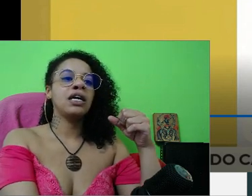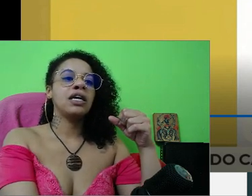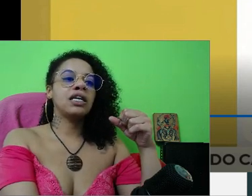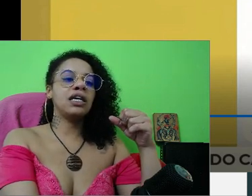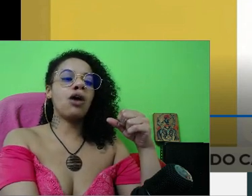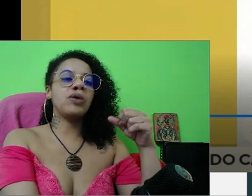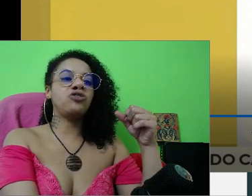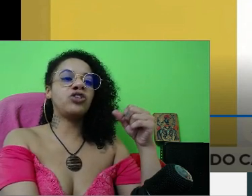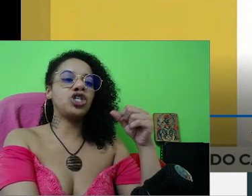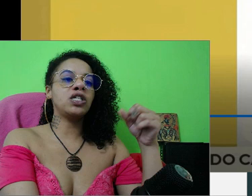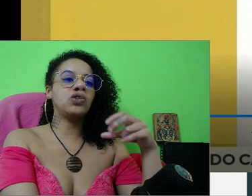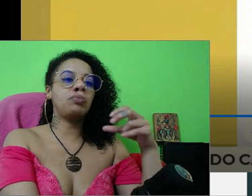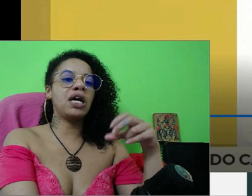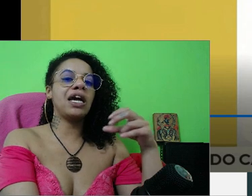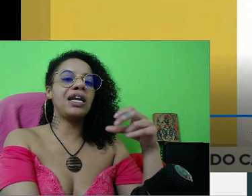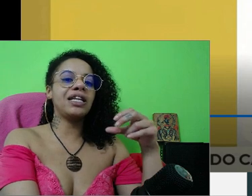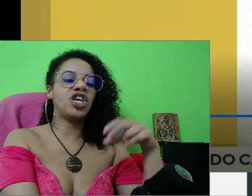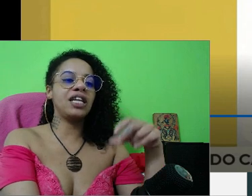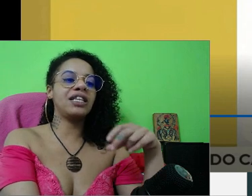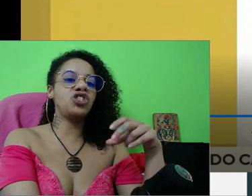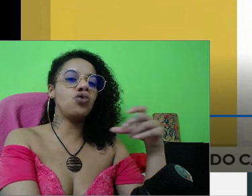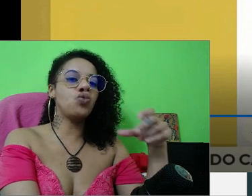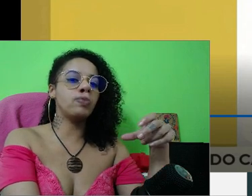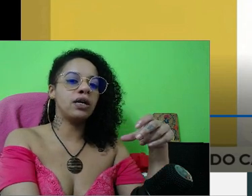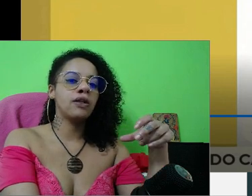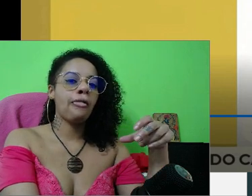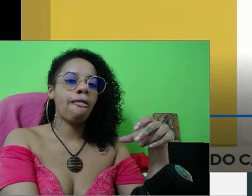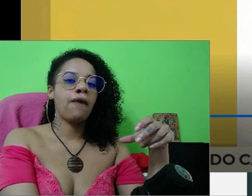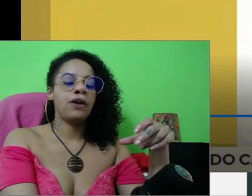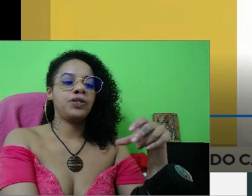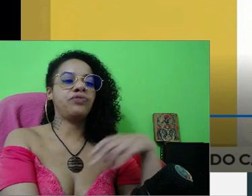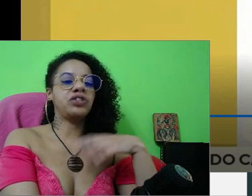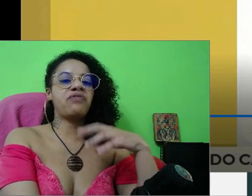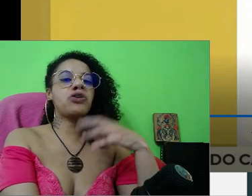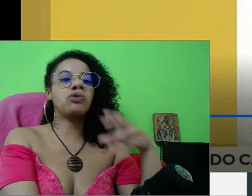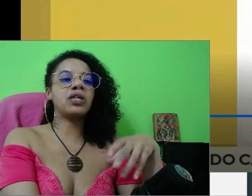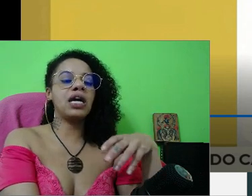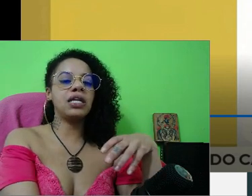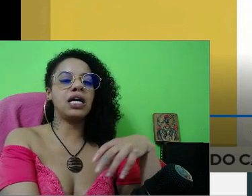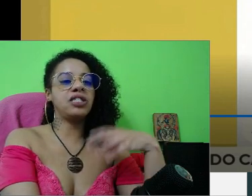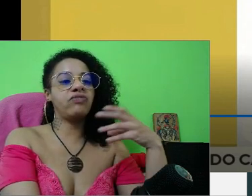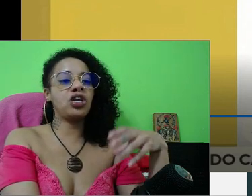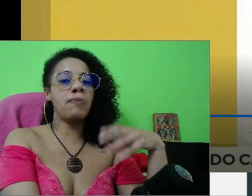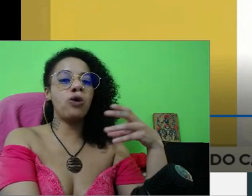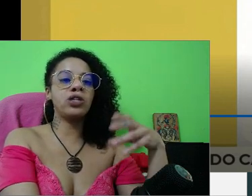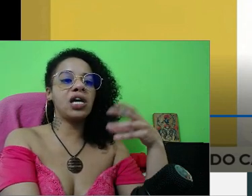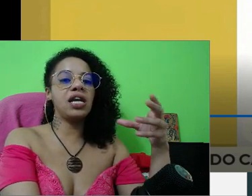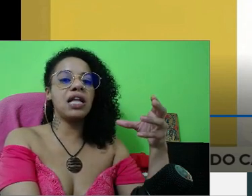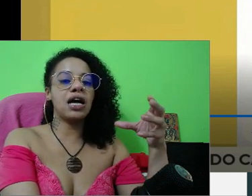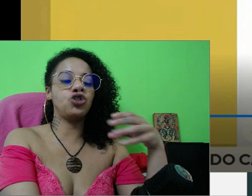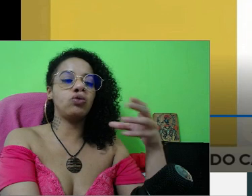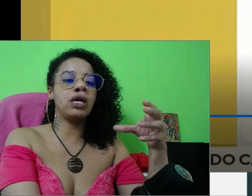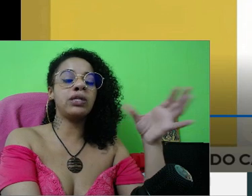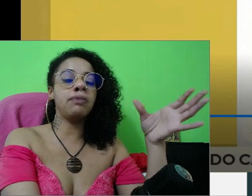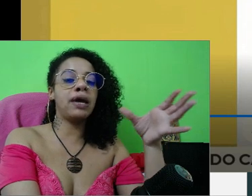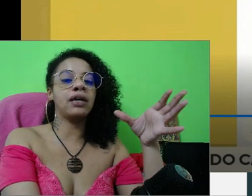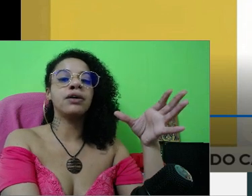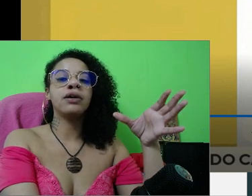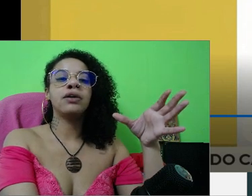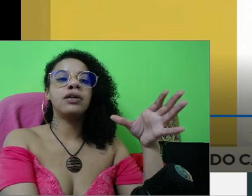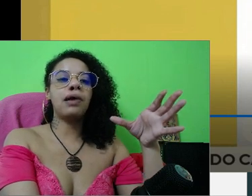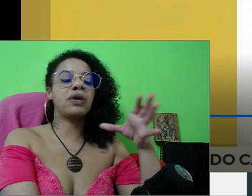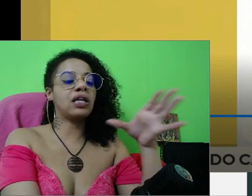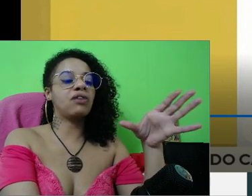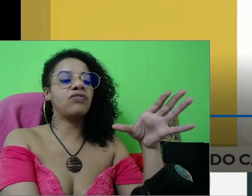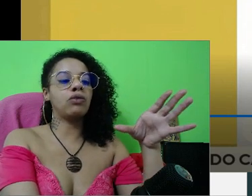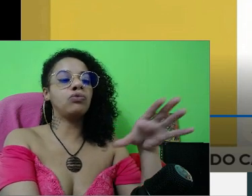né que é uma divergência sobre a realidade a realidade é uma se você for contra a realidade você vai gerar uma outra realidade ou não também